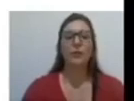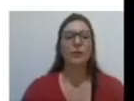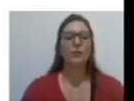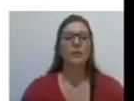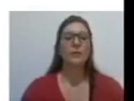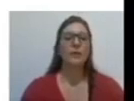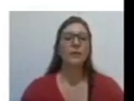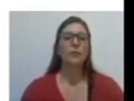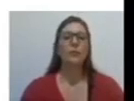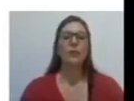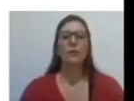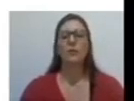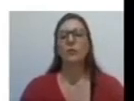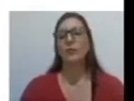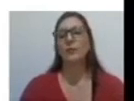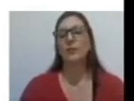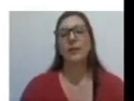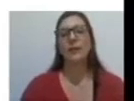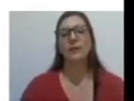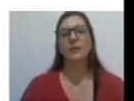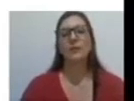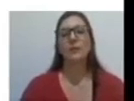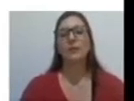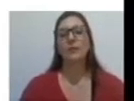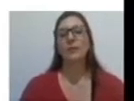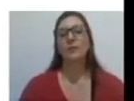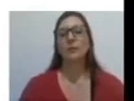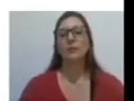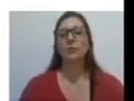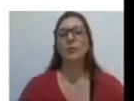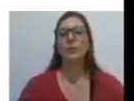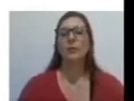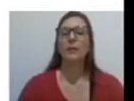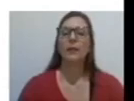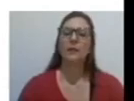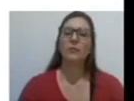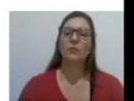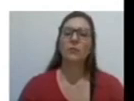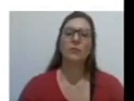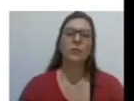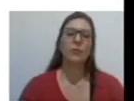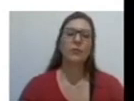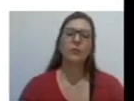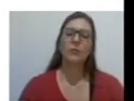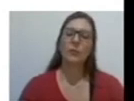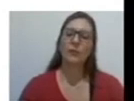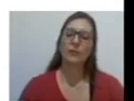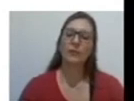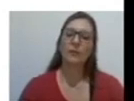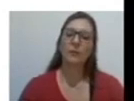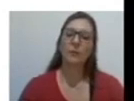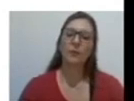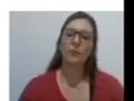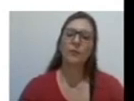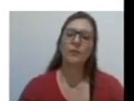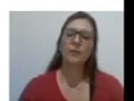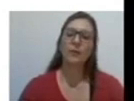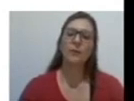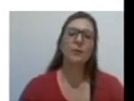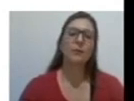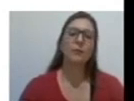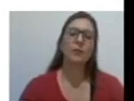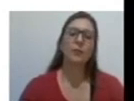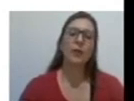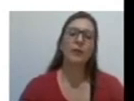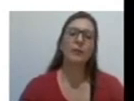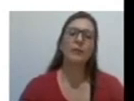indivíduo, fazendo com que ele sofra sérios danos à saúde caso não controle a sua alimentação. Alguns